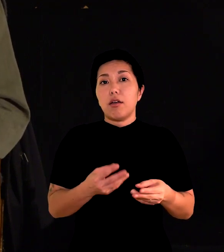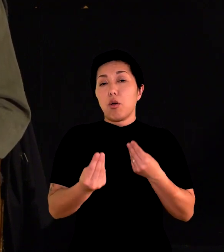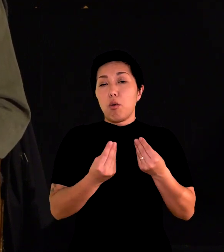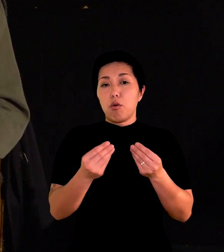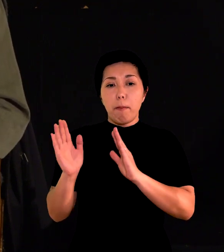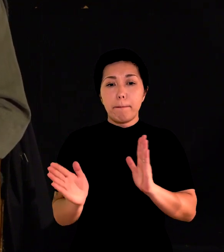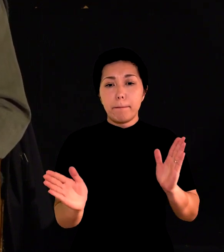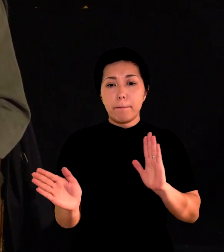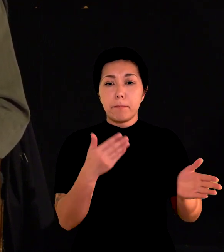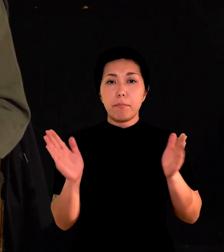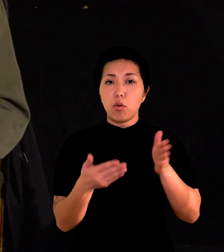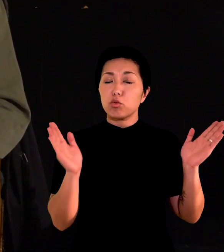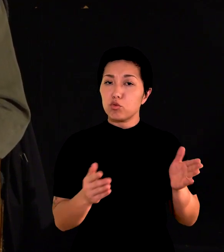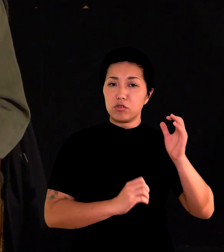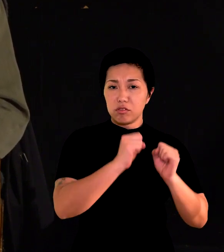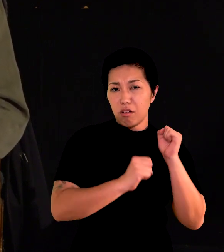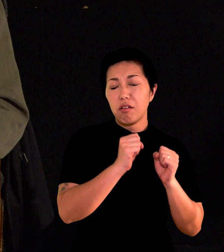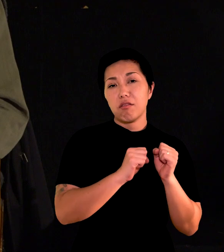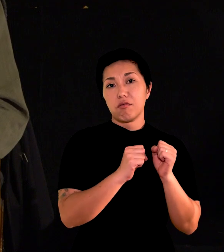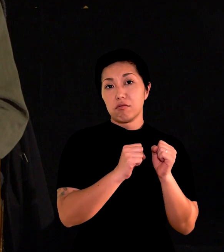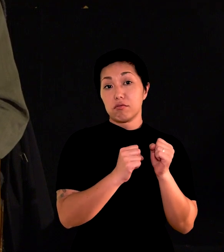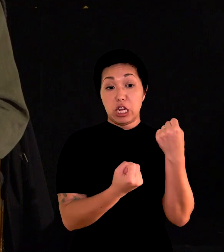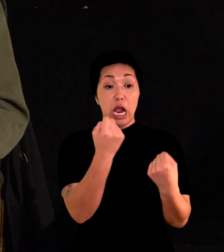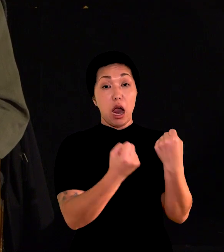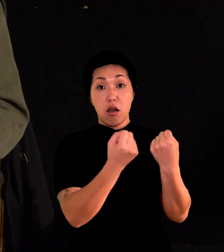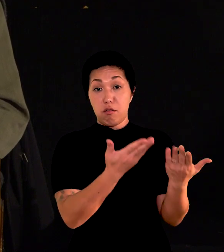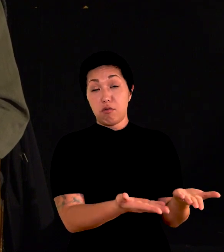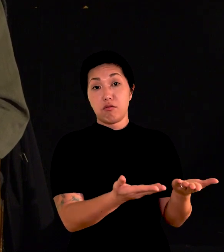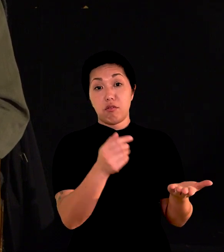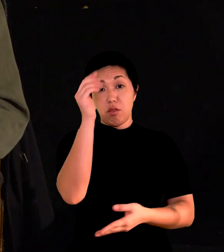manter o parque de automóveis e de